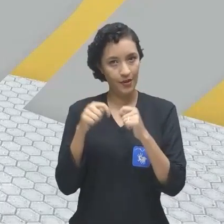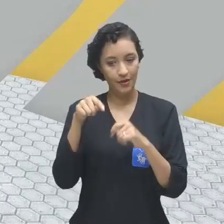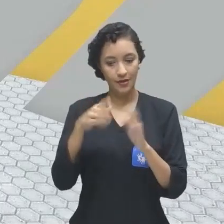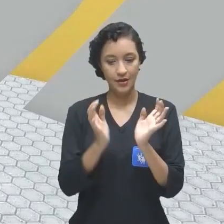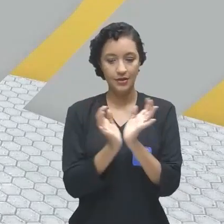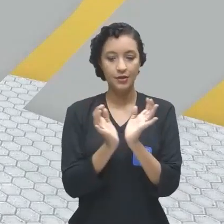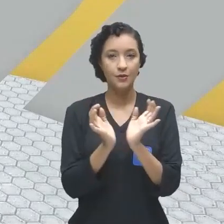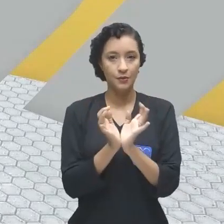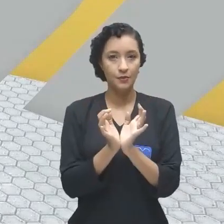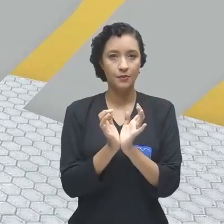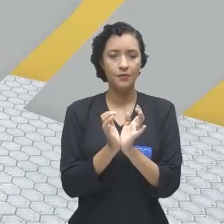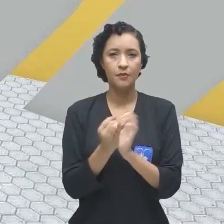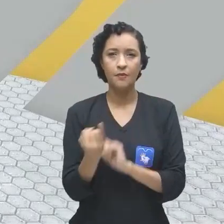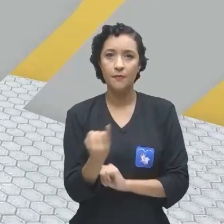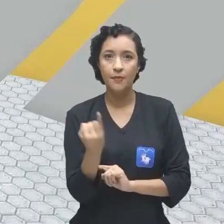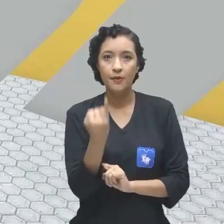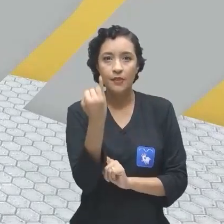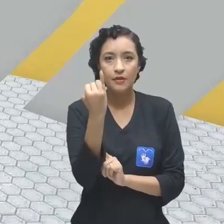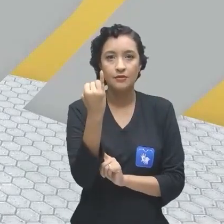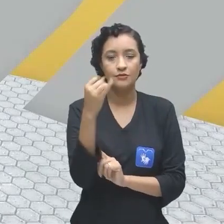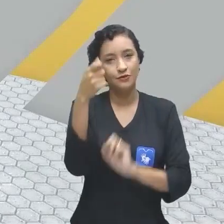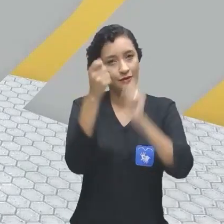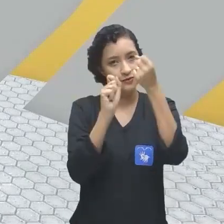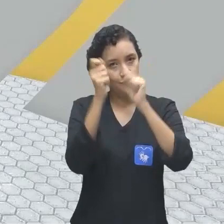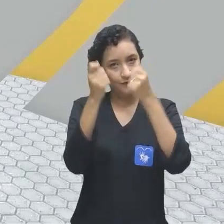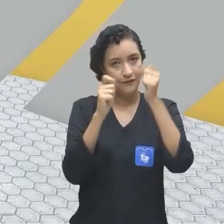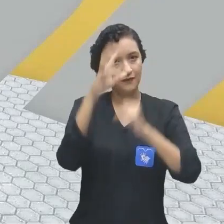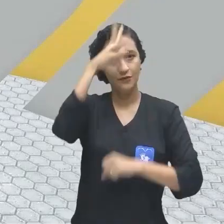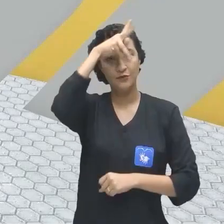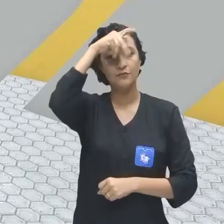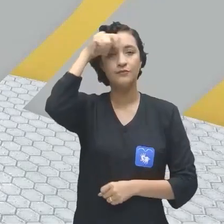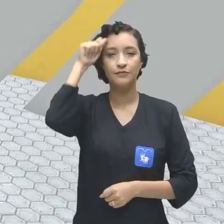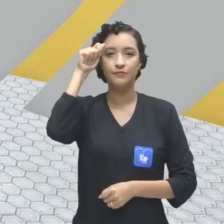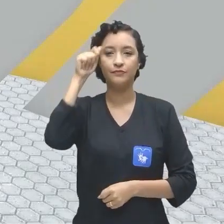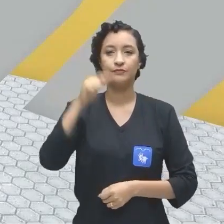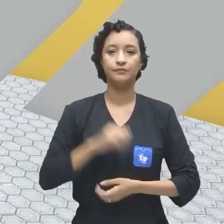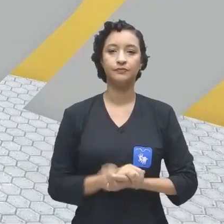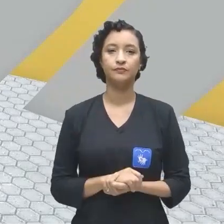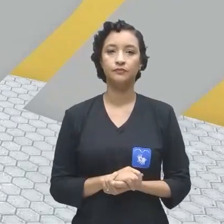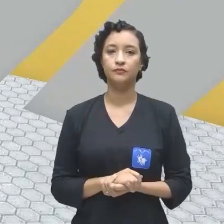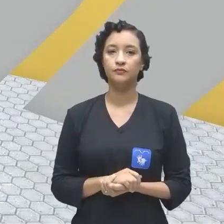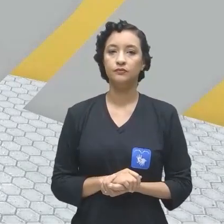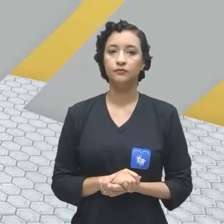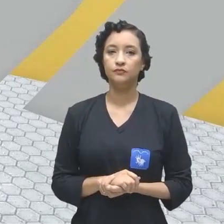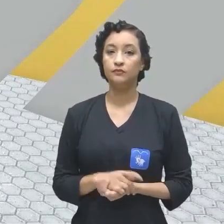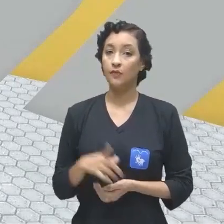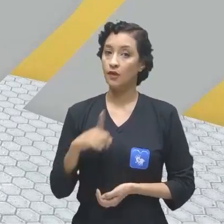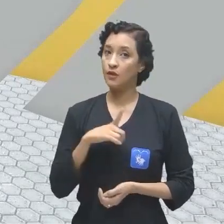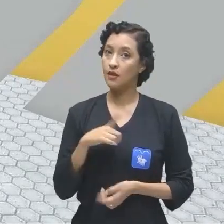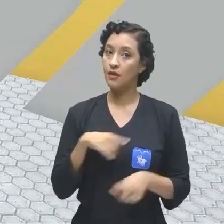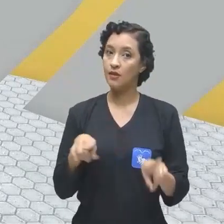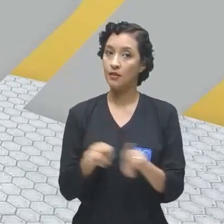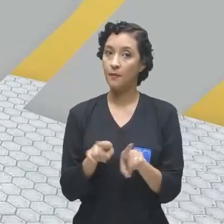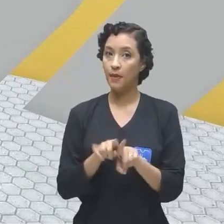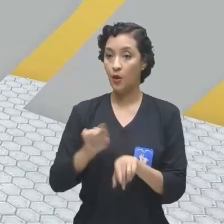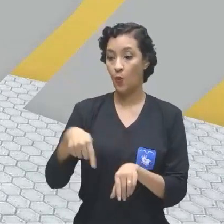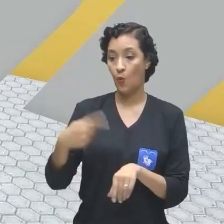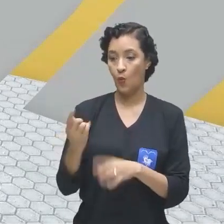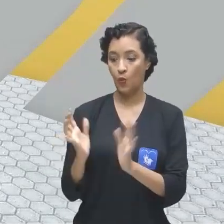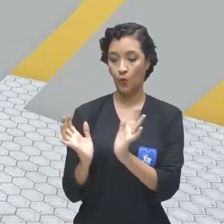que é o da Zona Franca de Manaus. Mas nós temos também um terceiro setor aqui em Manaus que tem